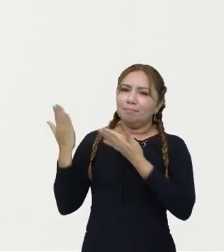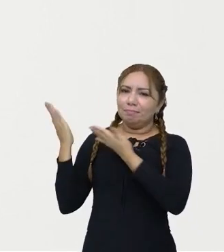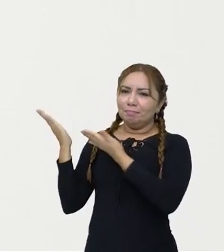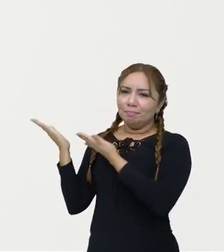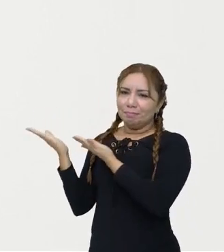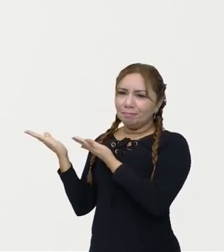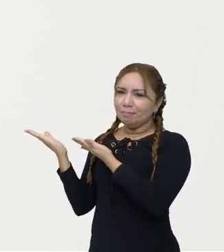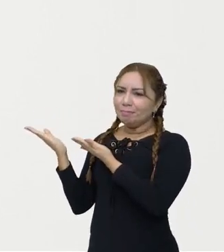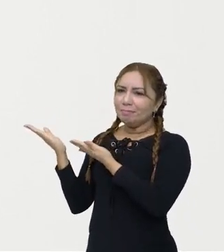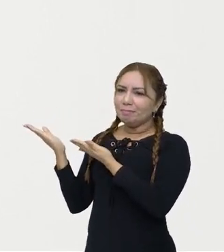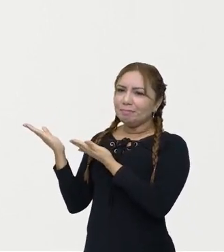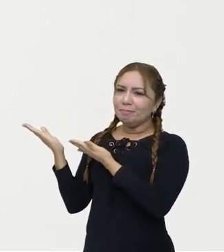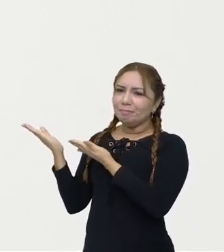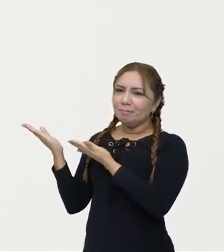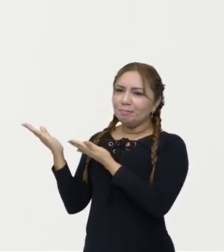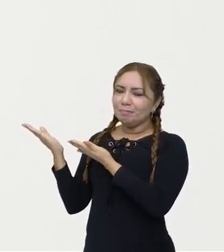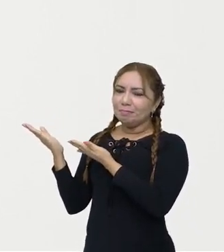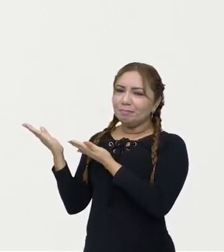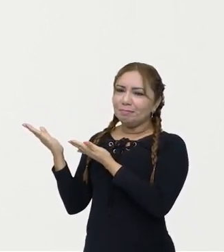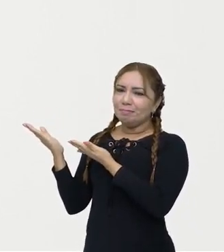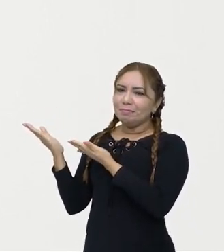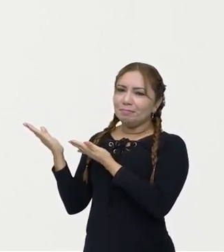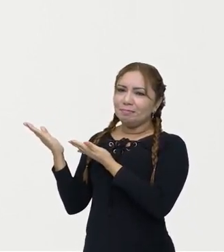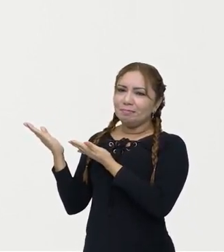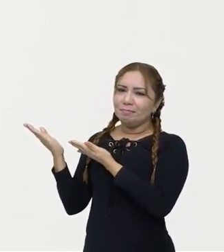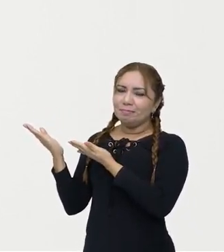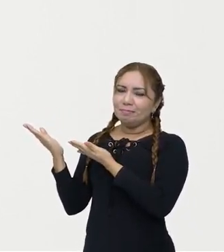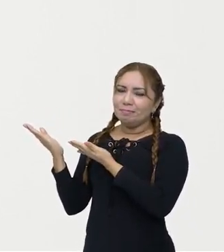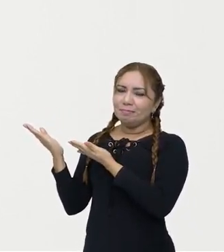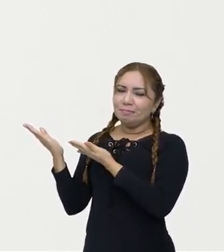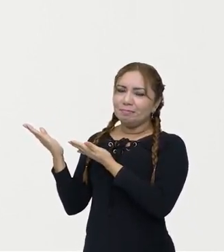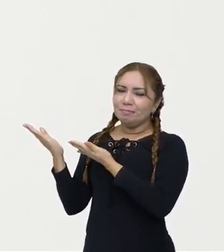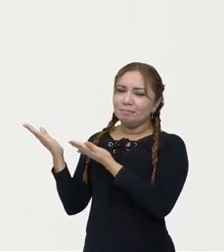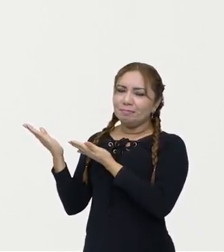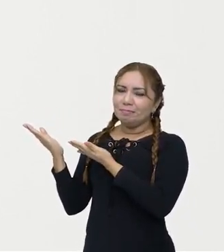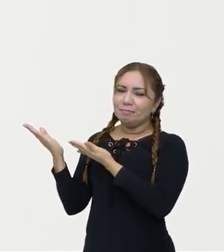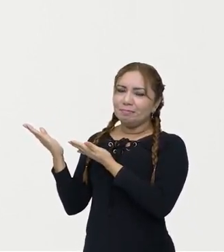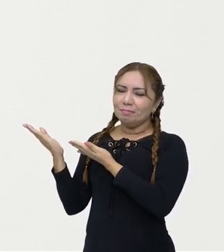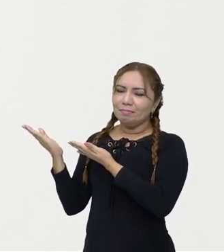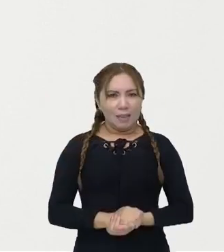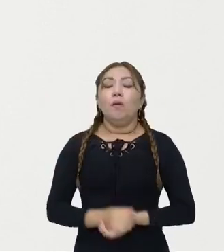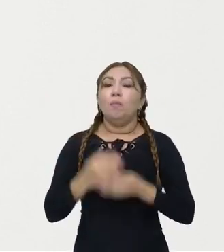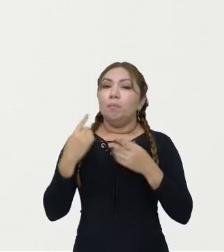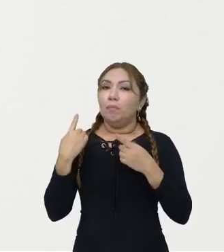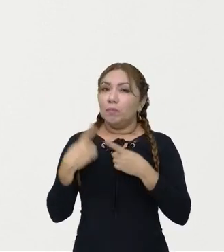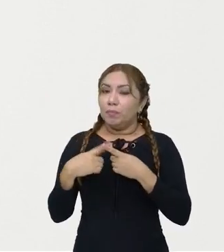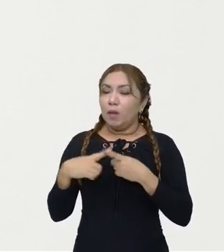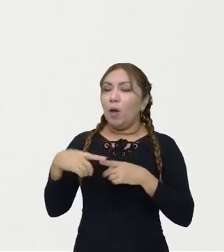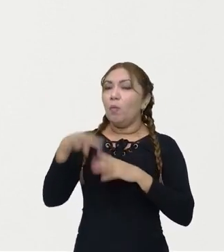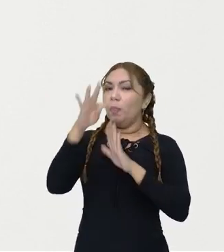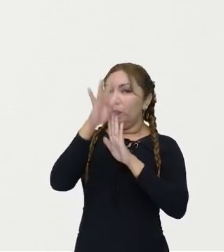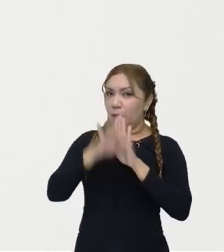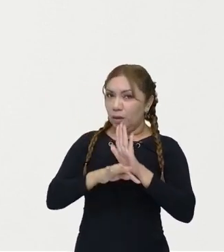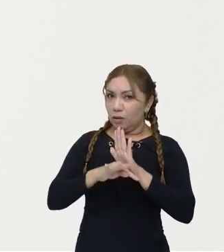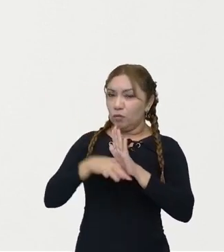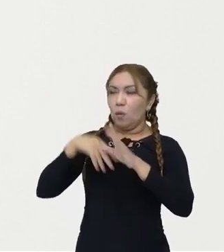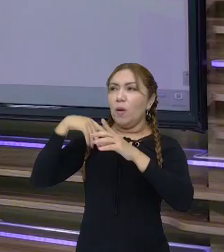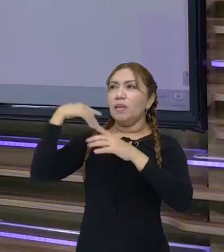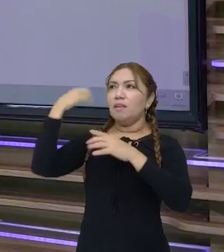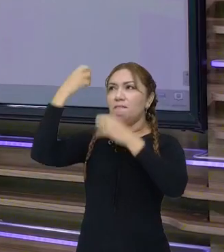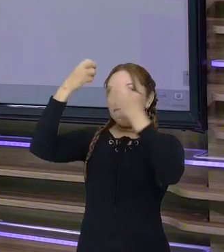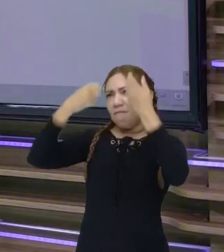texto de tradição oral. Por quê, crianças? Lembram que eu acabei de explicar? Porque ele é um texto contado